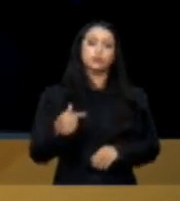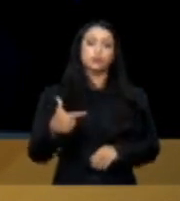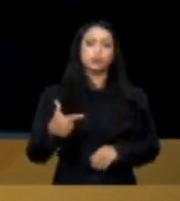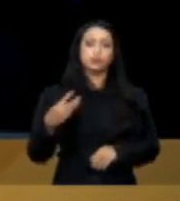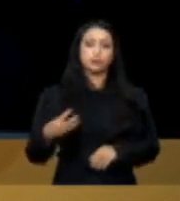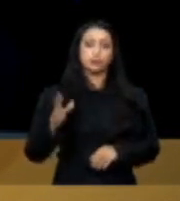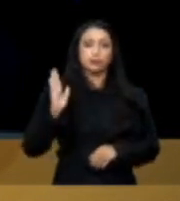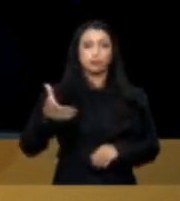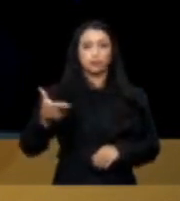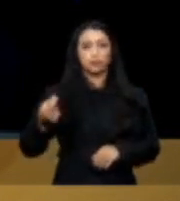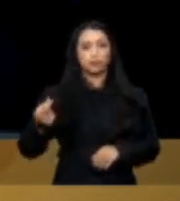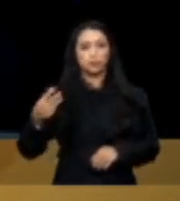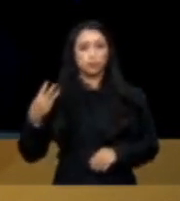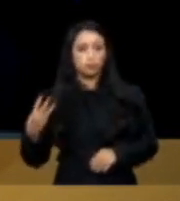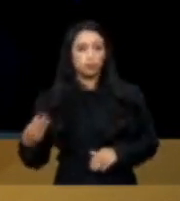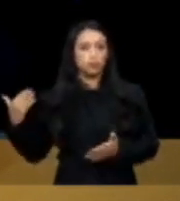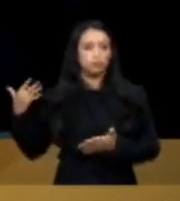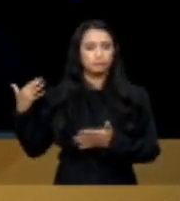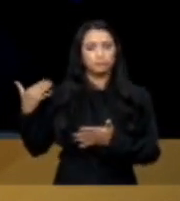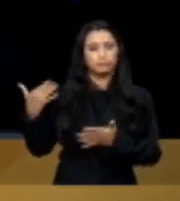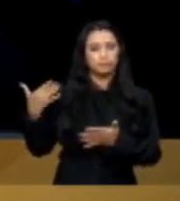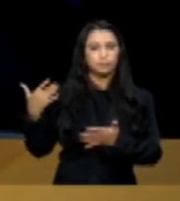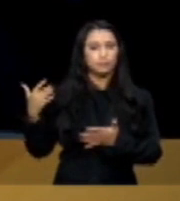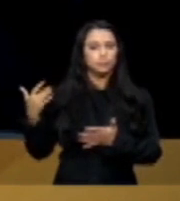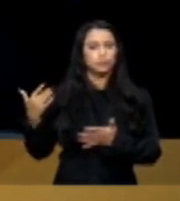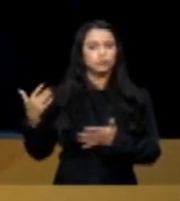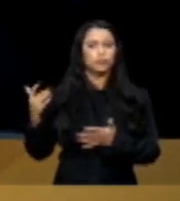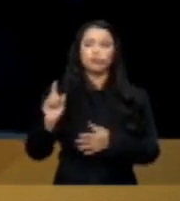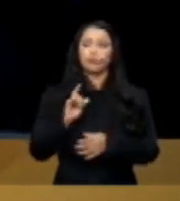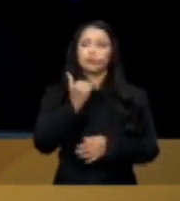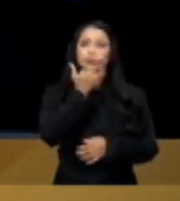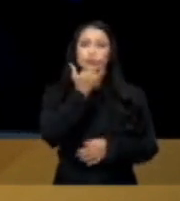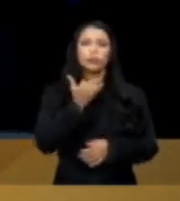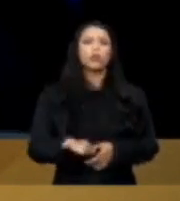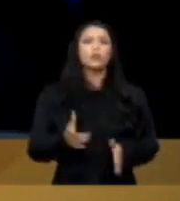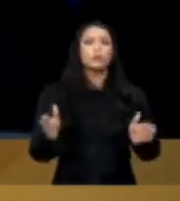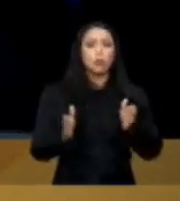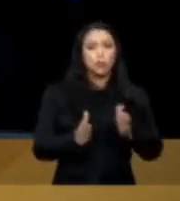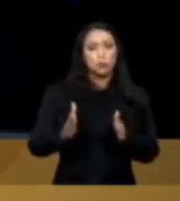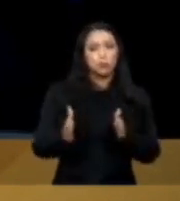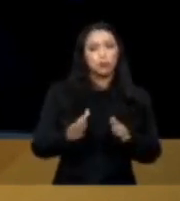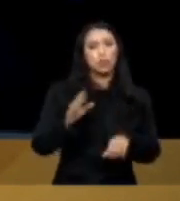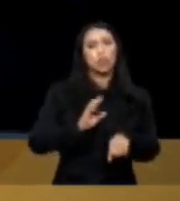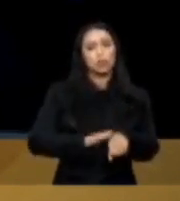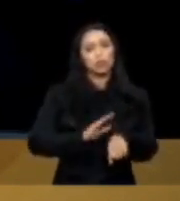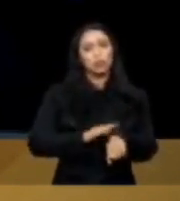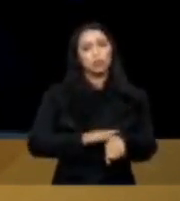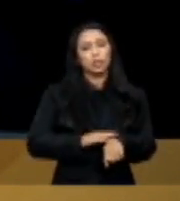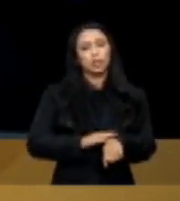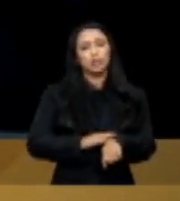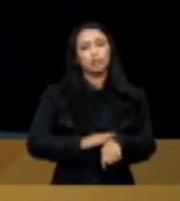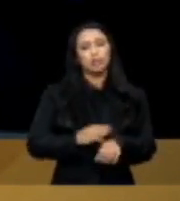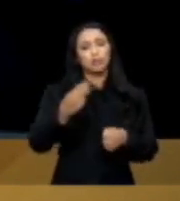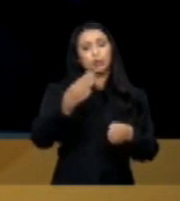que versa sobre o tempo destinado aos programas culturais, artísticos e jornalísticos a serem produzidos